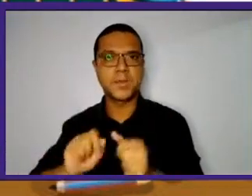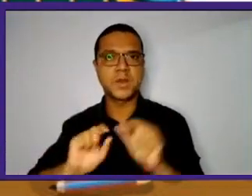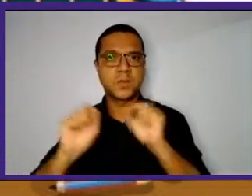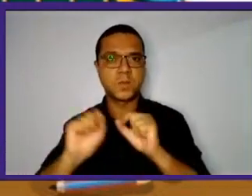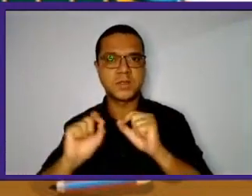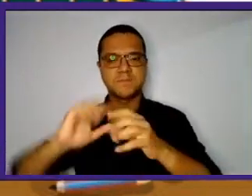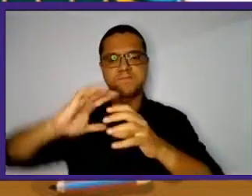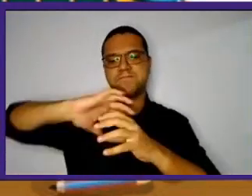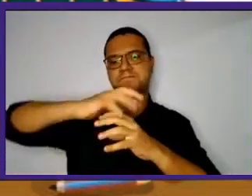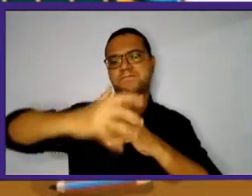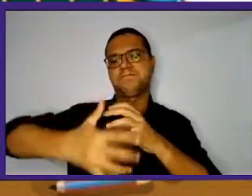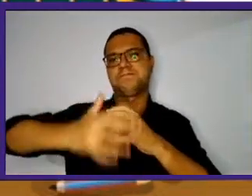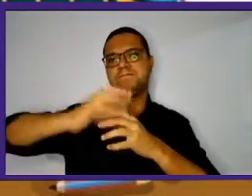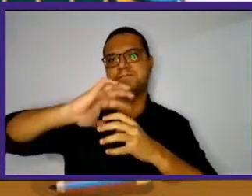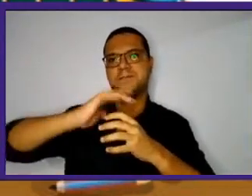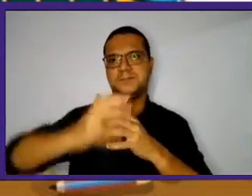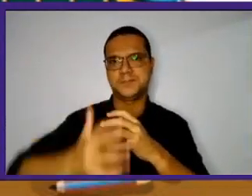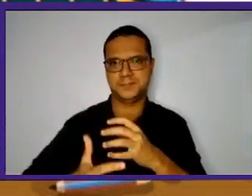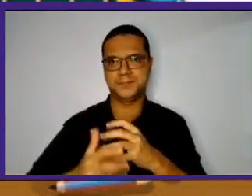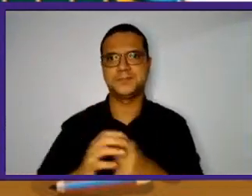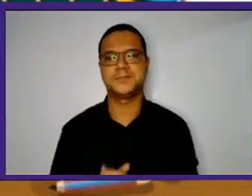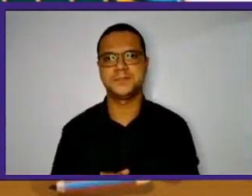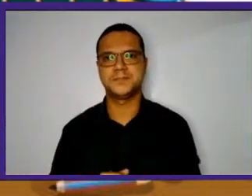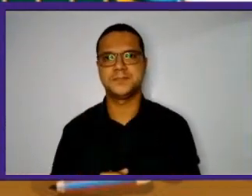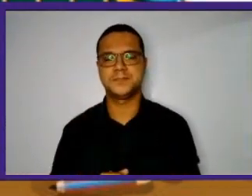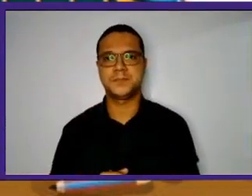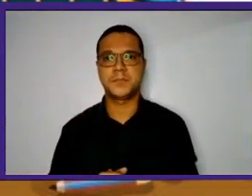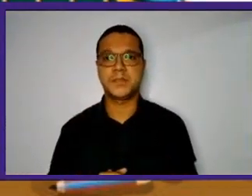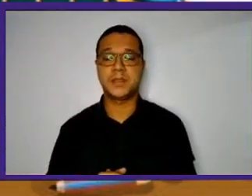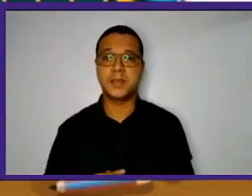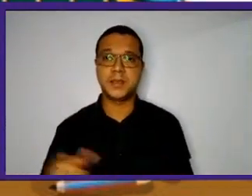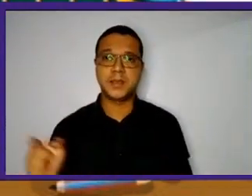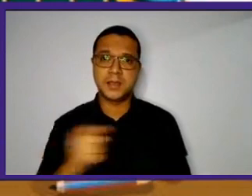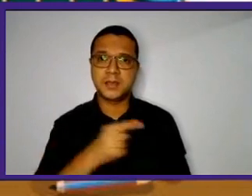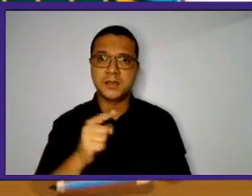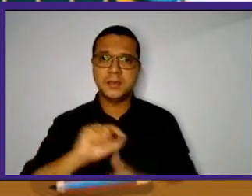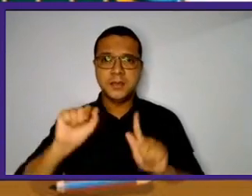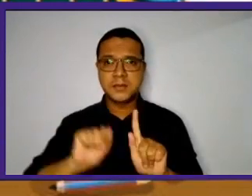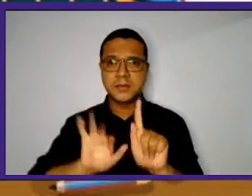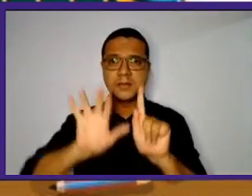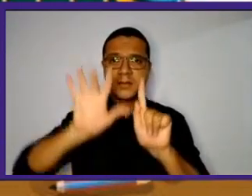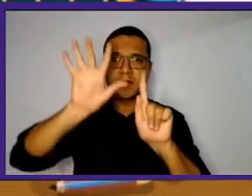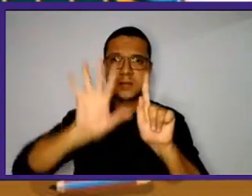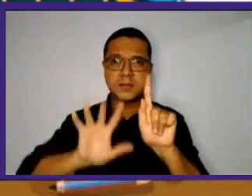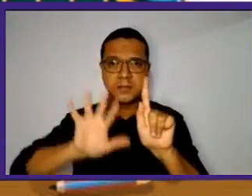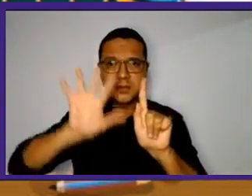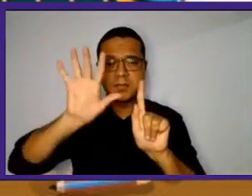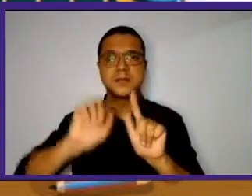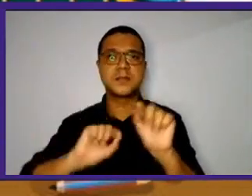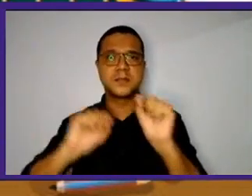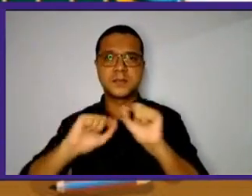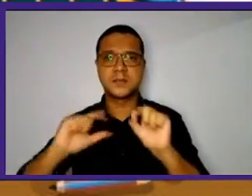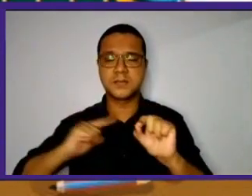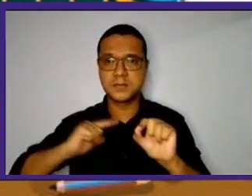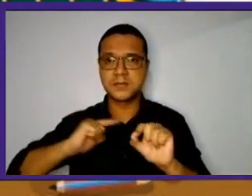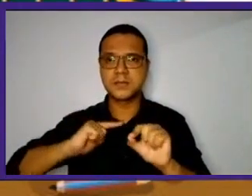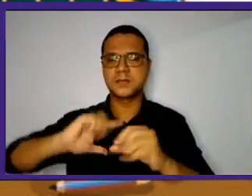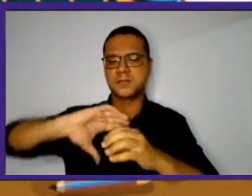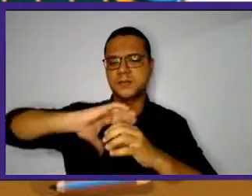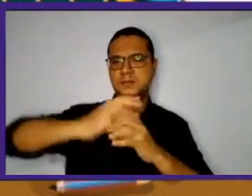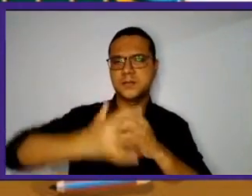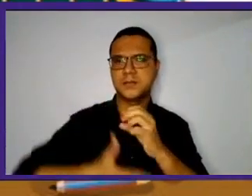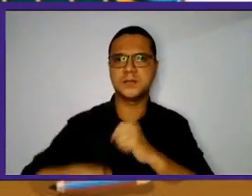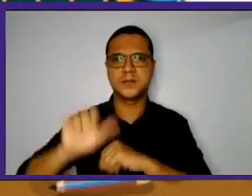da atmosfera. Entre esses gases que compõem a atmosfera, que a gente chama de ar, não